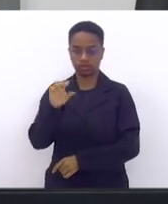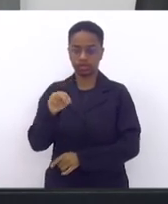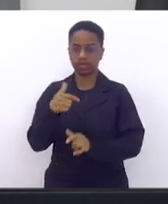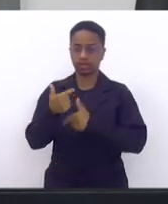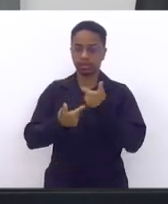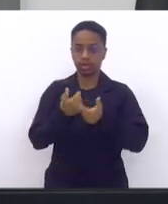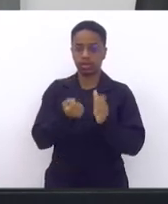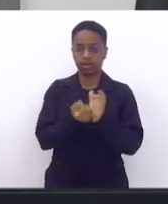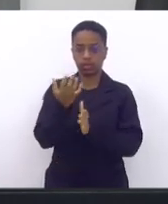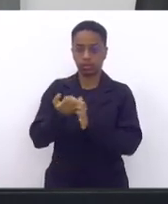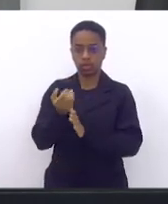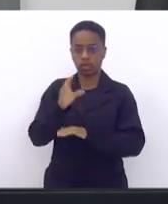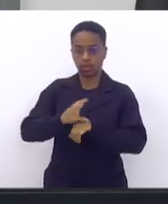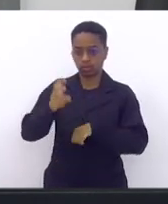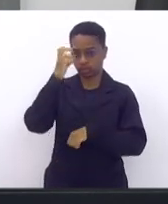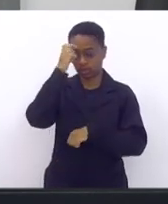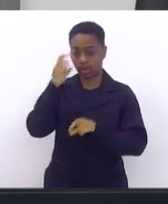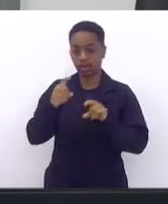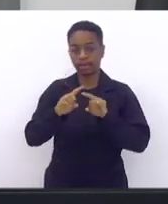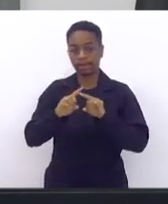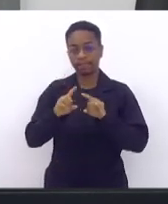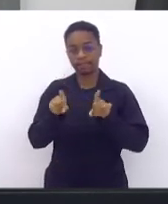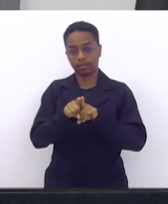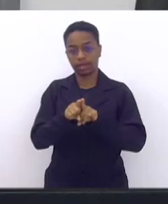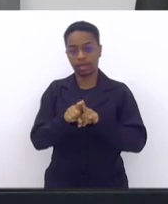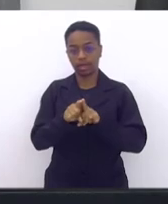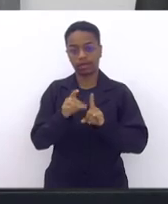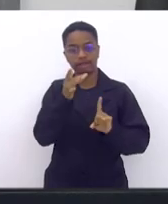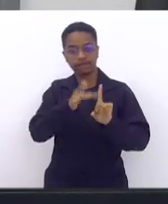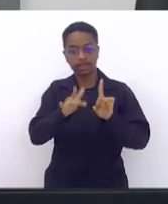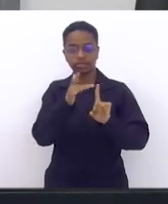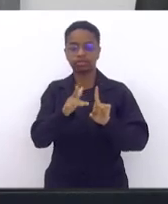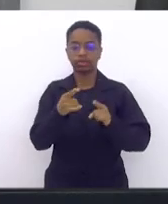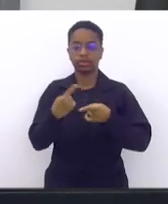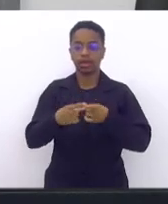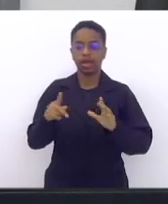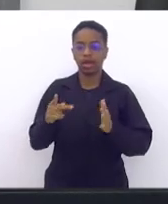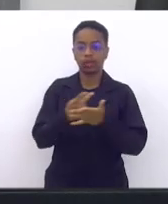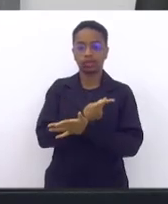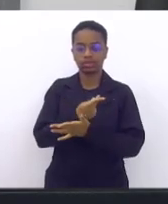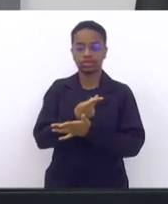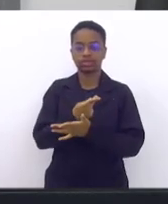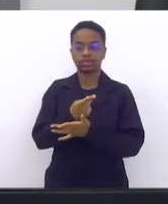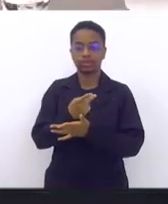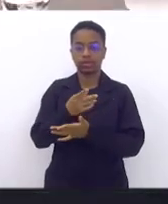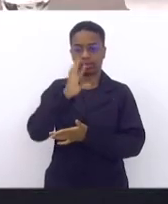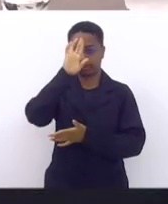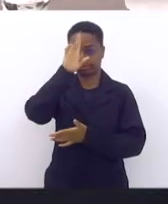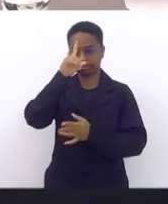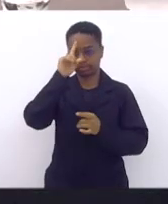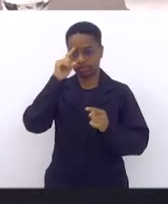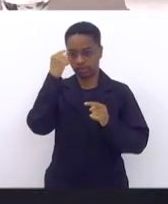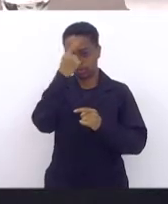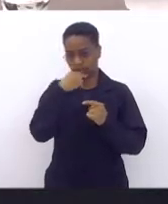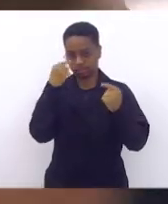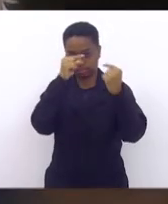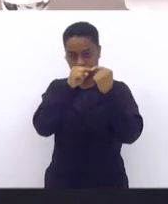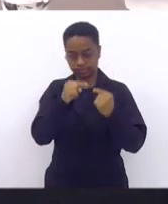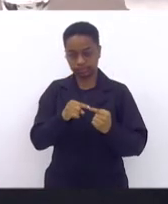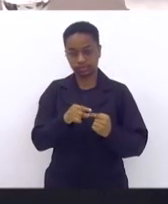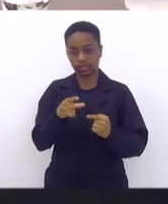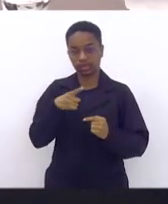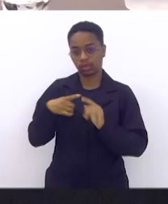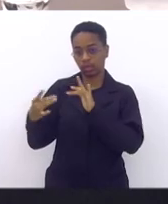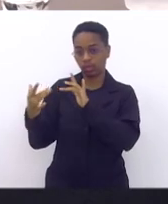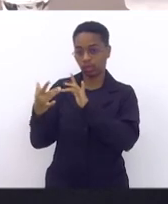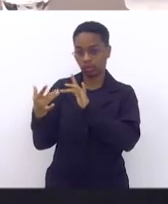e vítima de erro de reconhecimento fotográfico. O último contato que fizemos na assessoria, o senhor